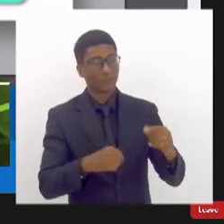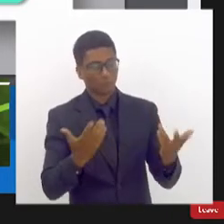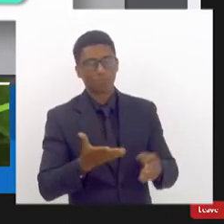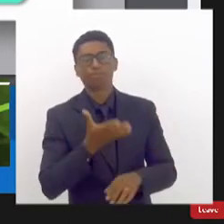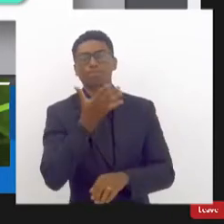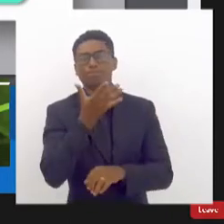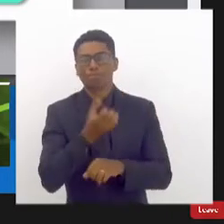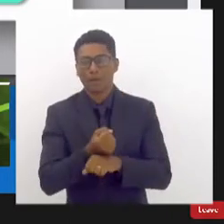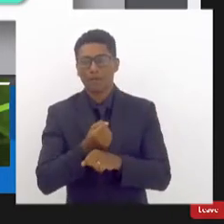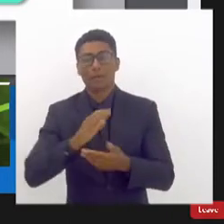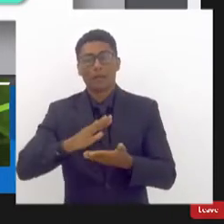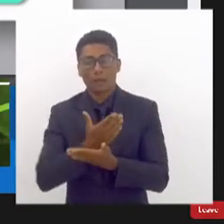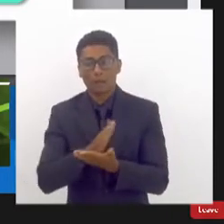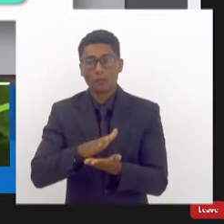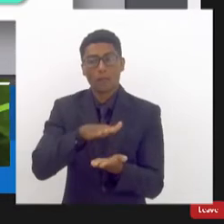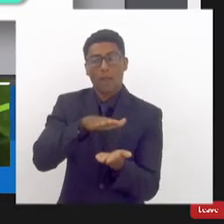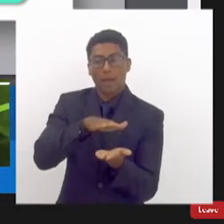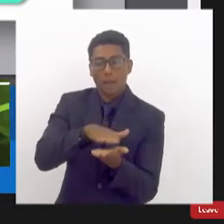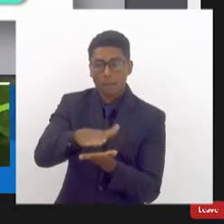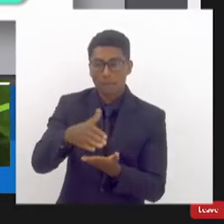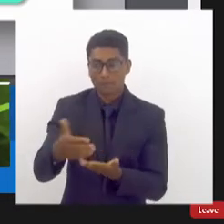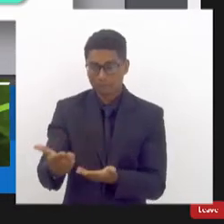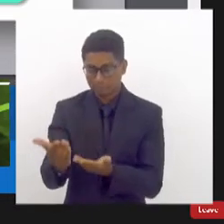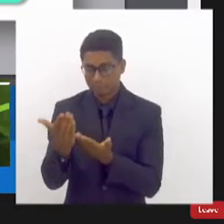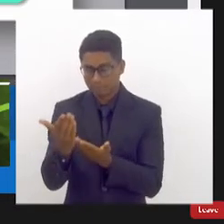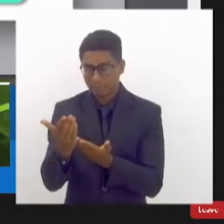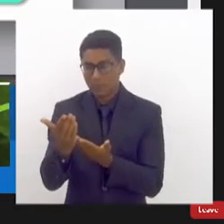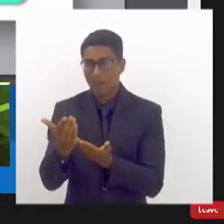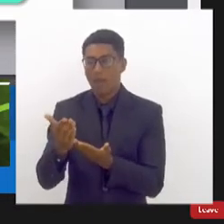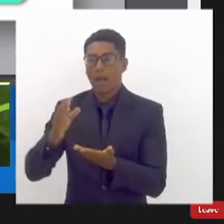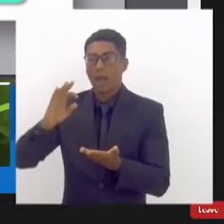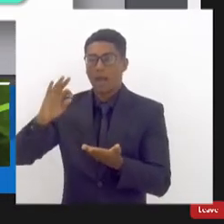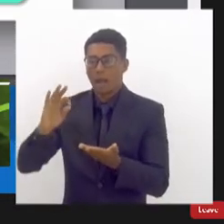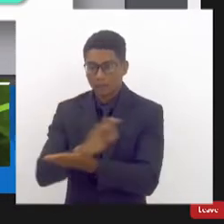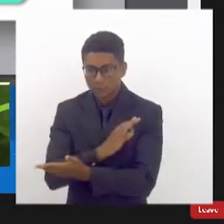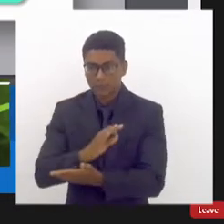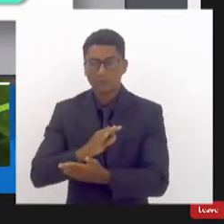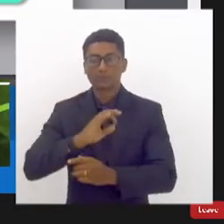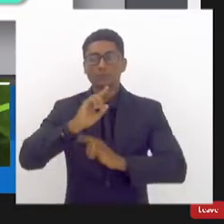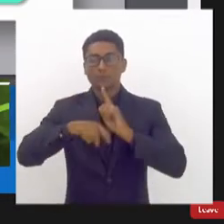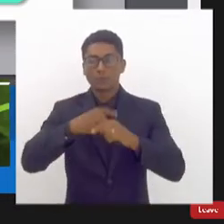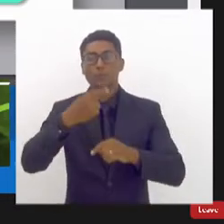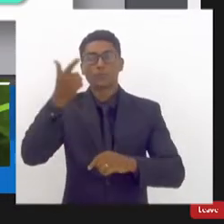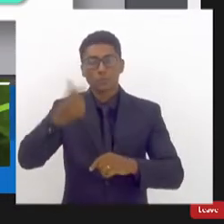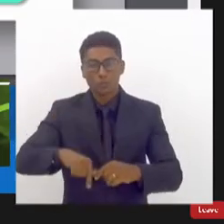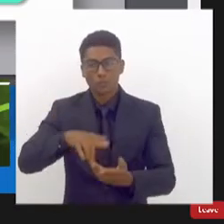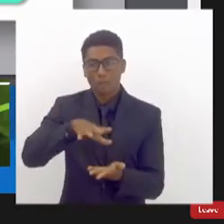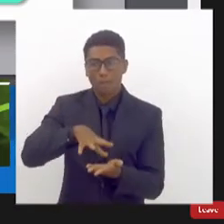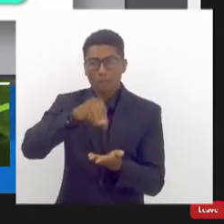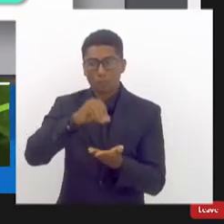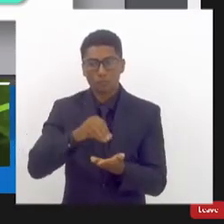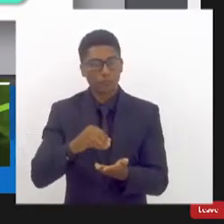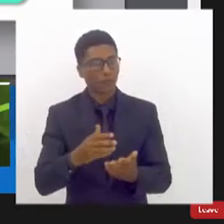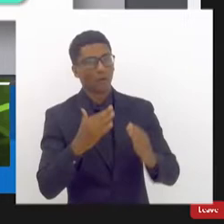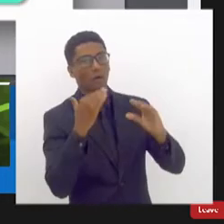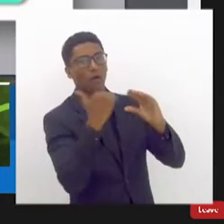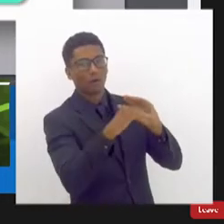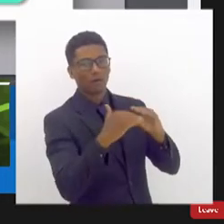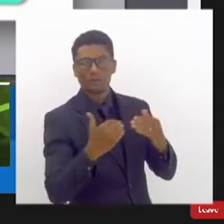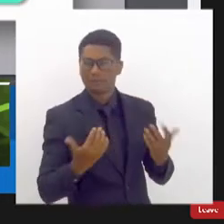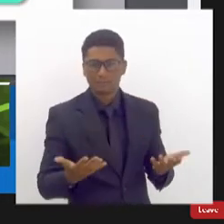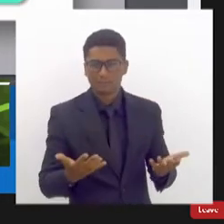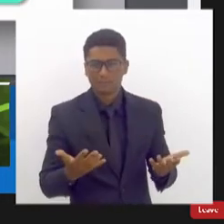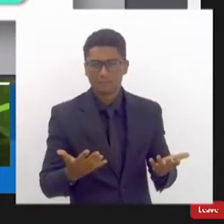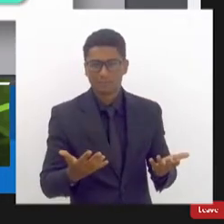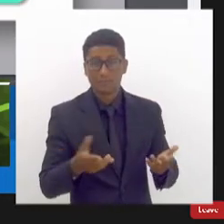ainda imprimem, assinam, escaneiam, para depois subir para o processo para caminhar, algo que poderia ter sido feito